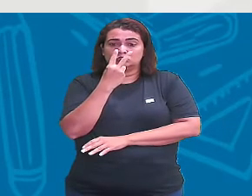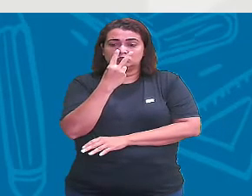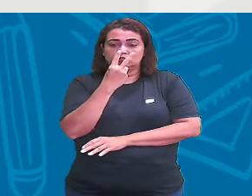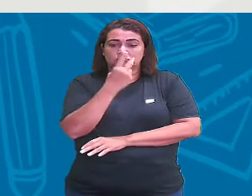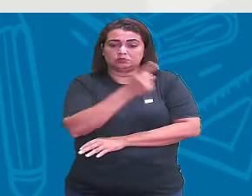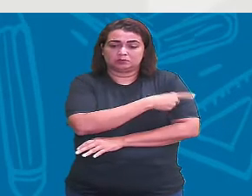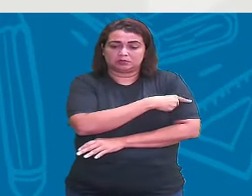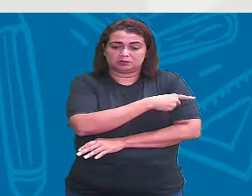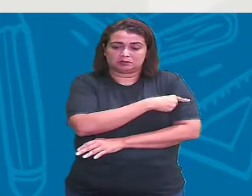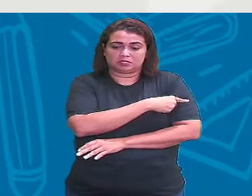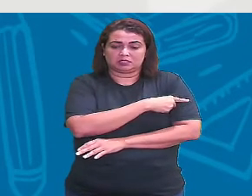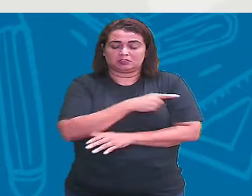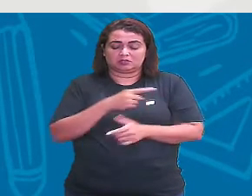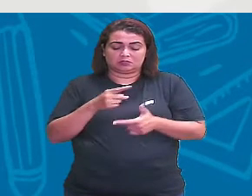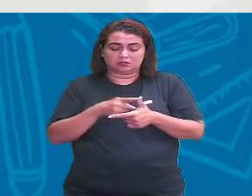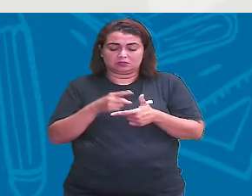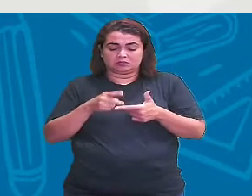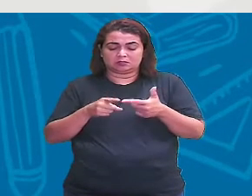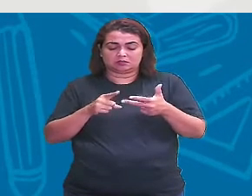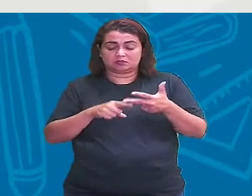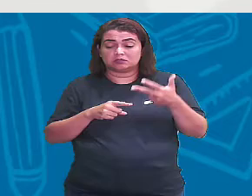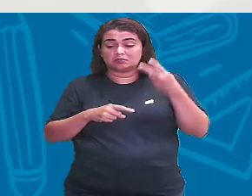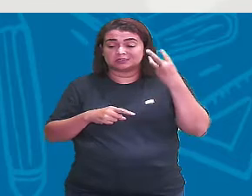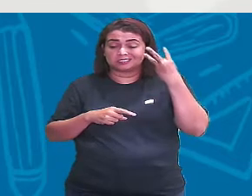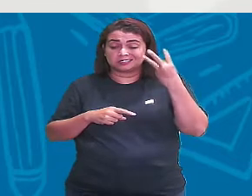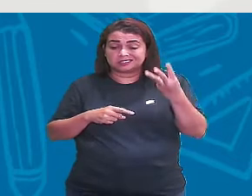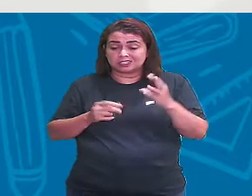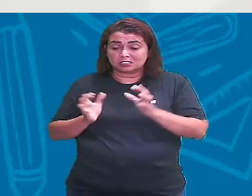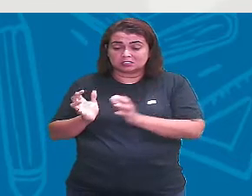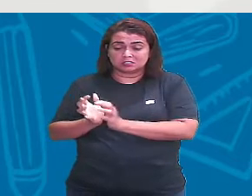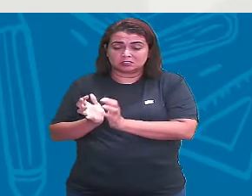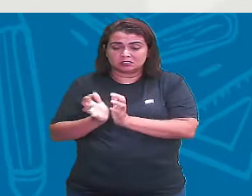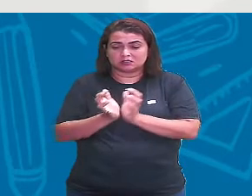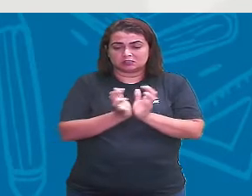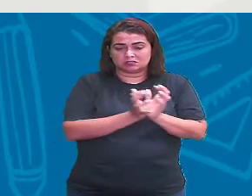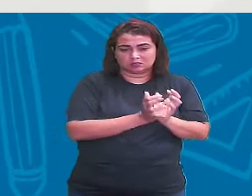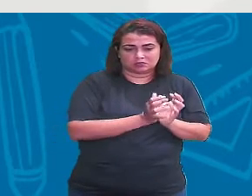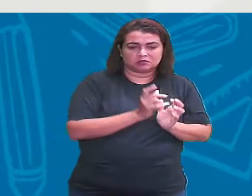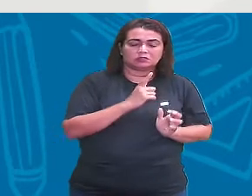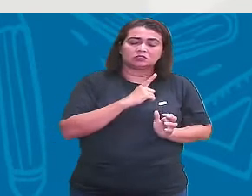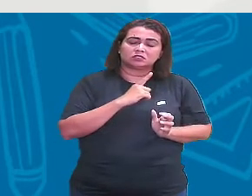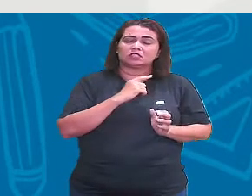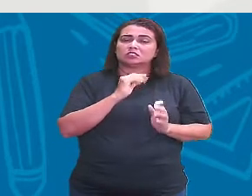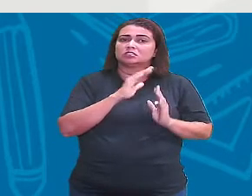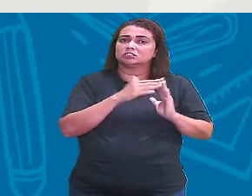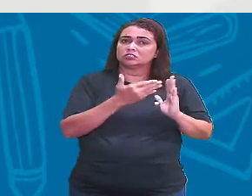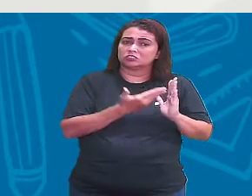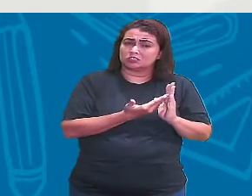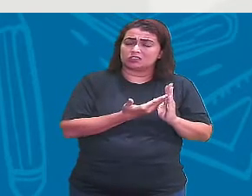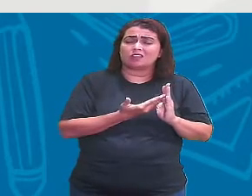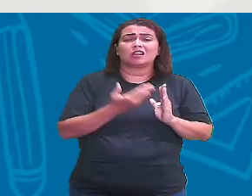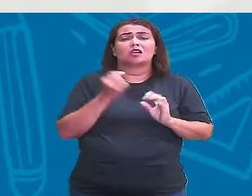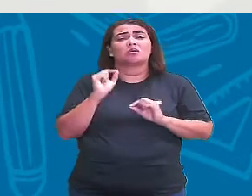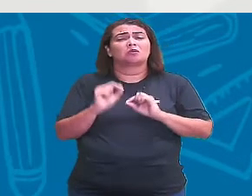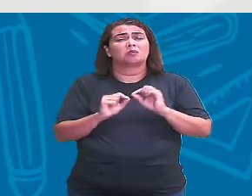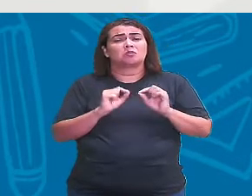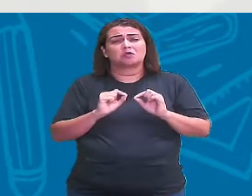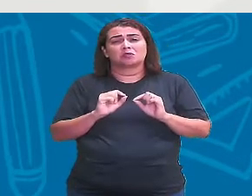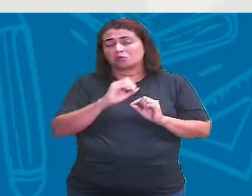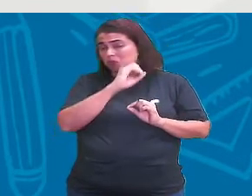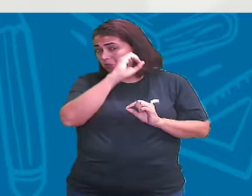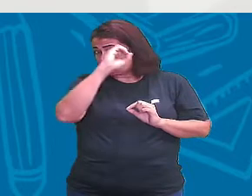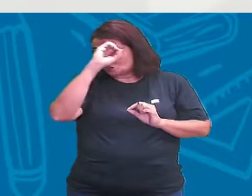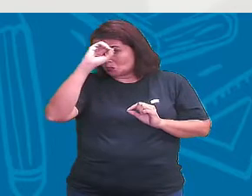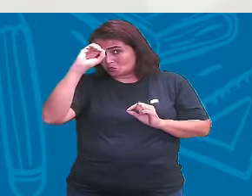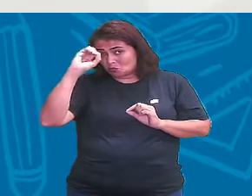por 3 turmas. Então, claro que é assim, tem algumas escolas que tem maternal, maternal 1, maternal